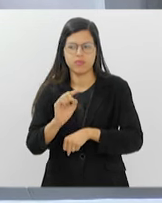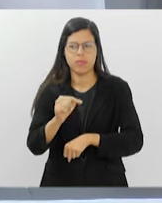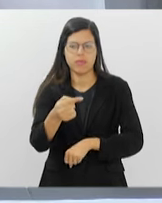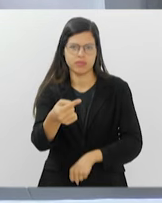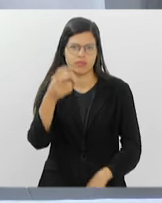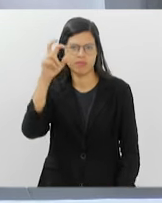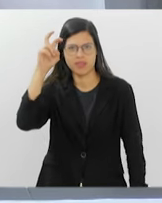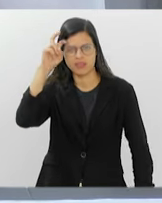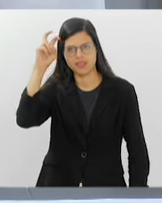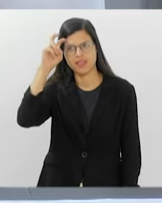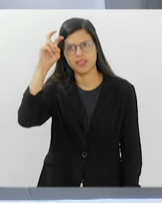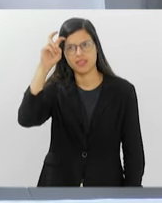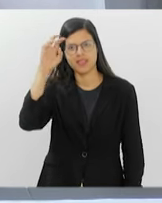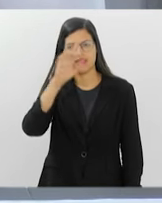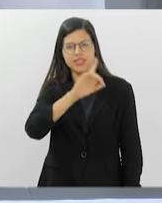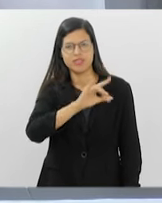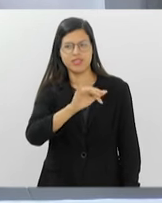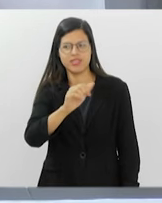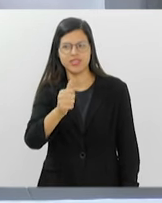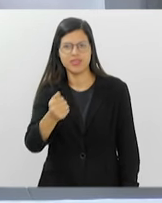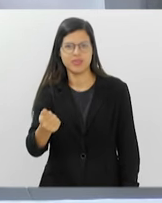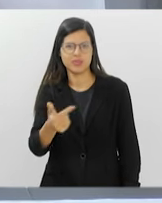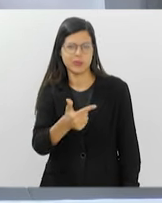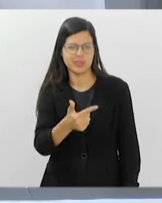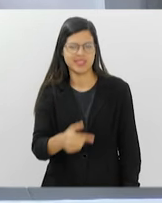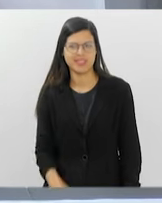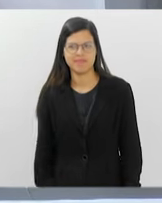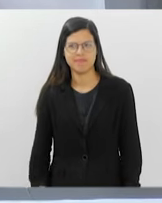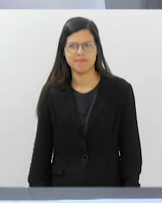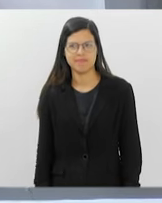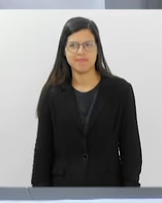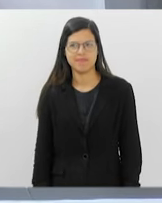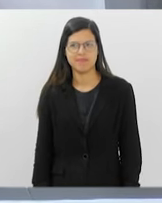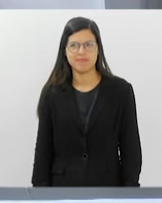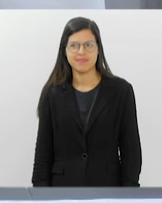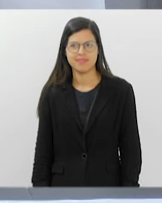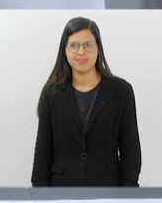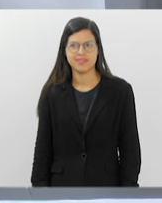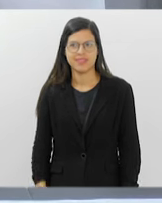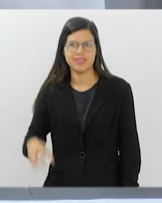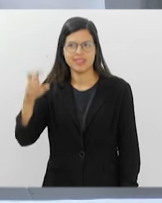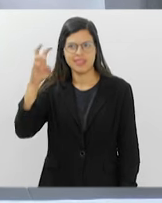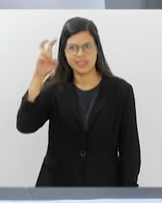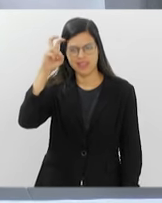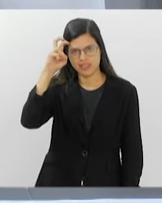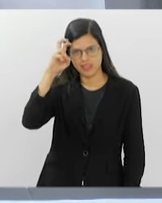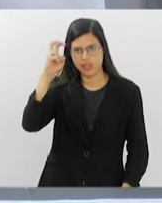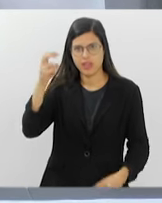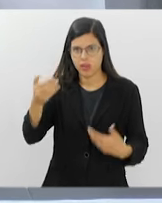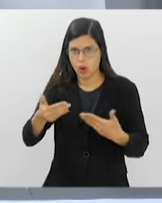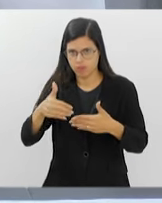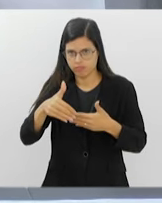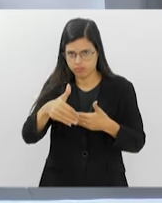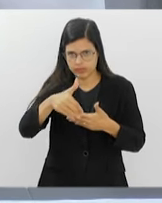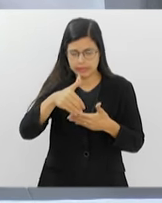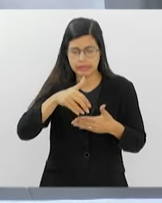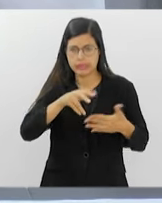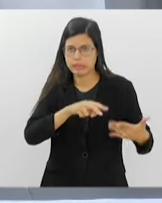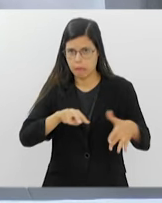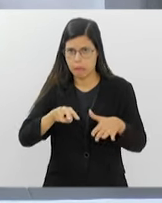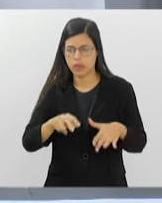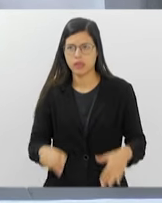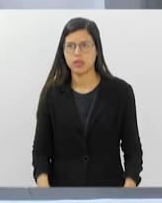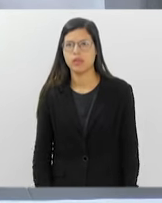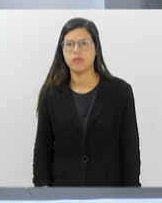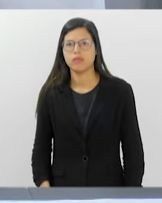quinta-feira dia 12 tá bom quinta agora quinta agora depois da manhã a quinta-feira agora